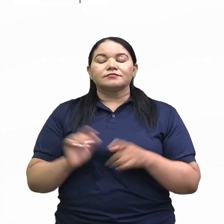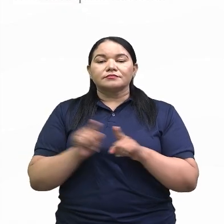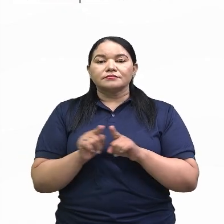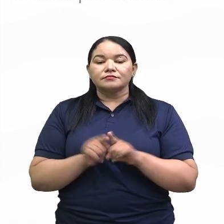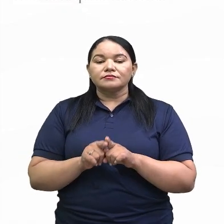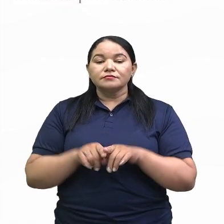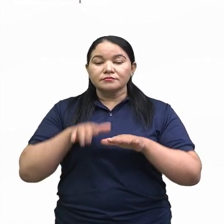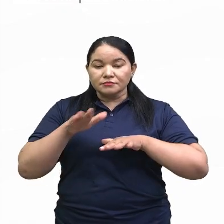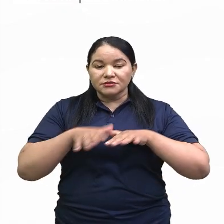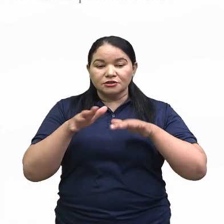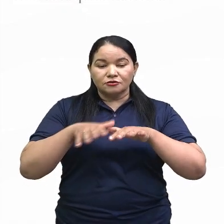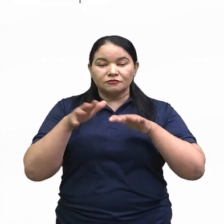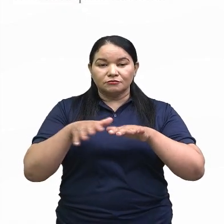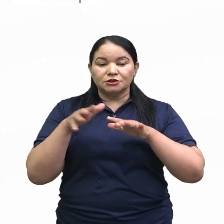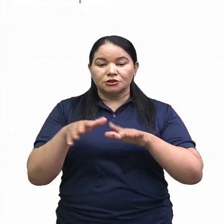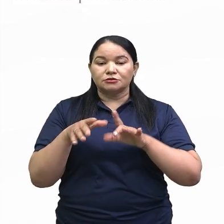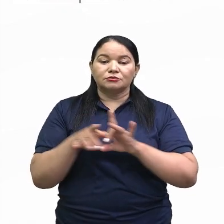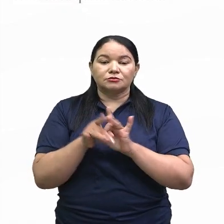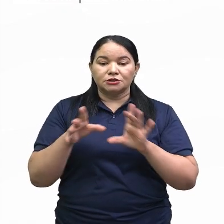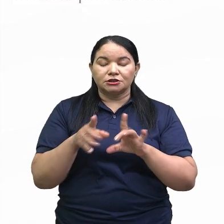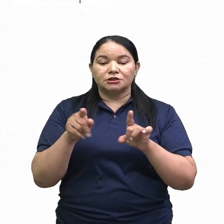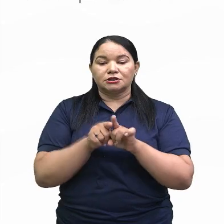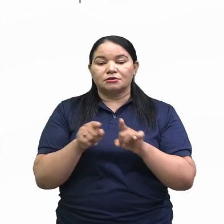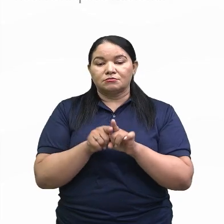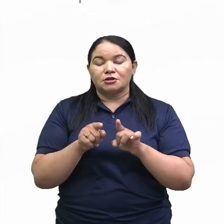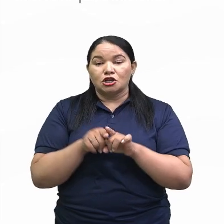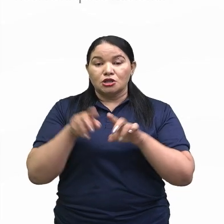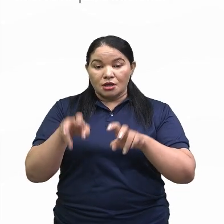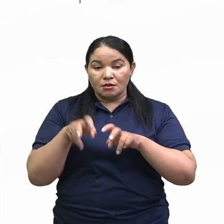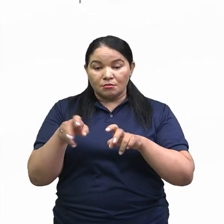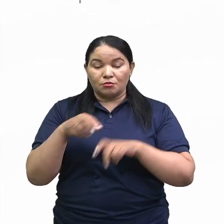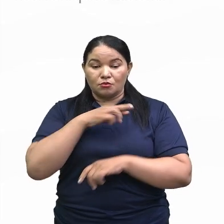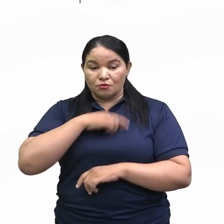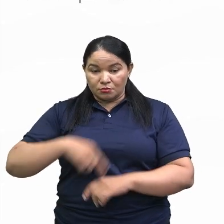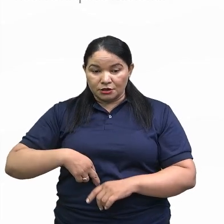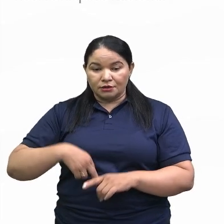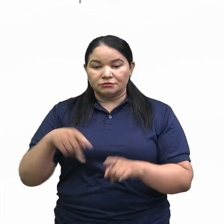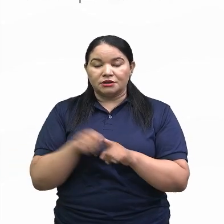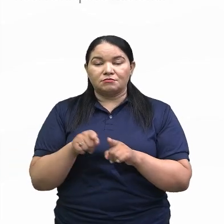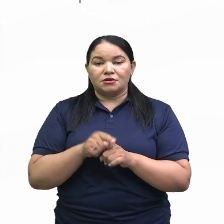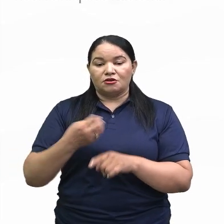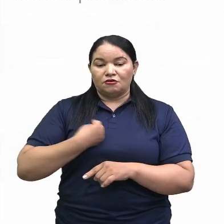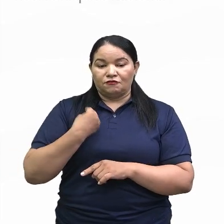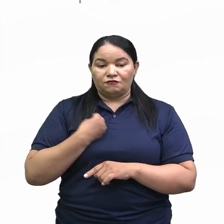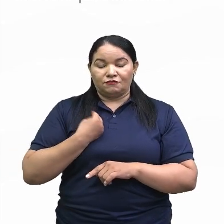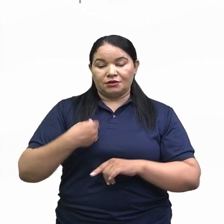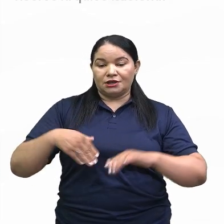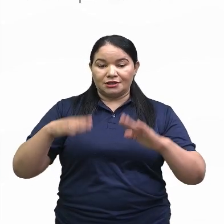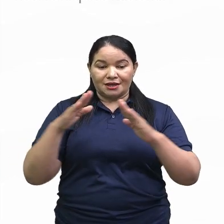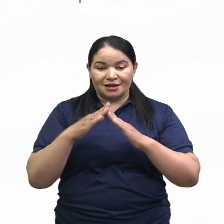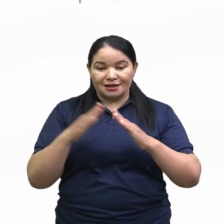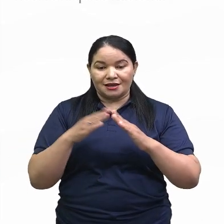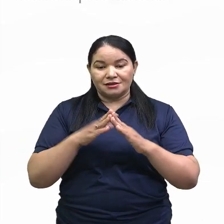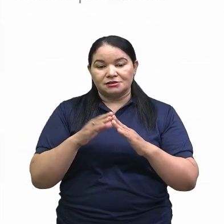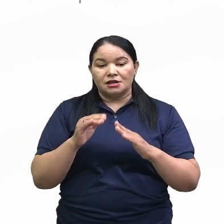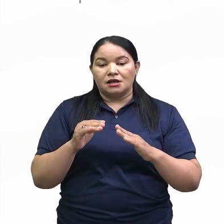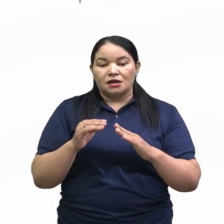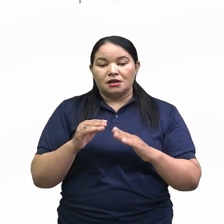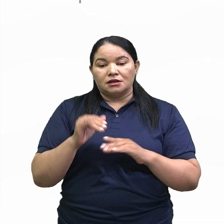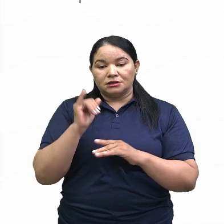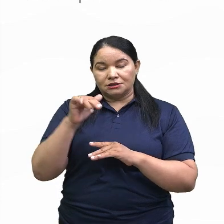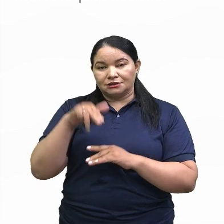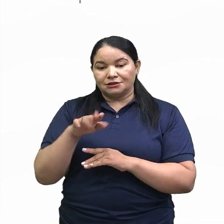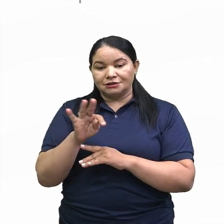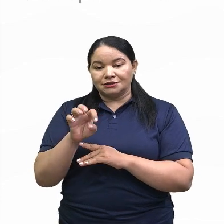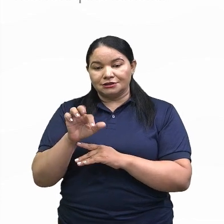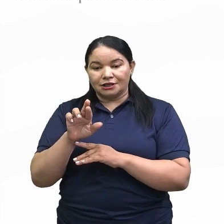movimentos abolicionistas e republicanos, viveu a infância no internato, tanto que ele escreveu a partir dessa vivência o